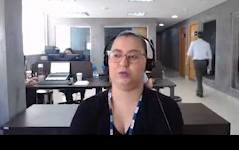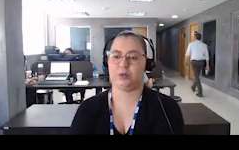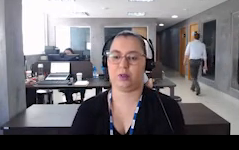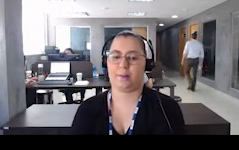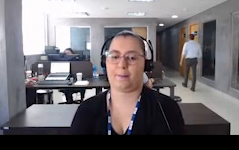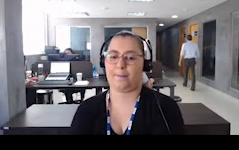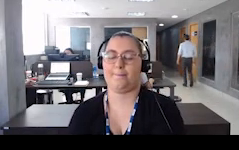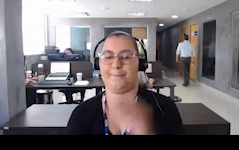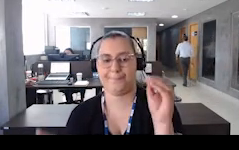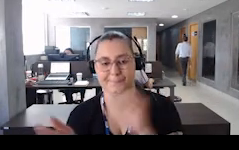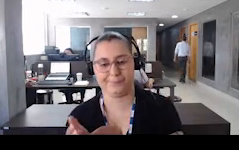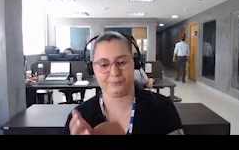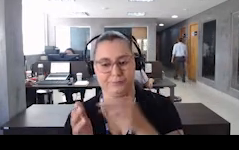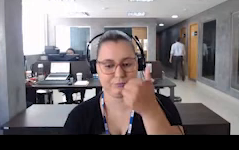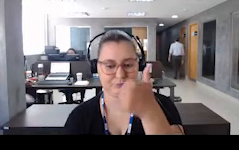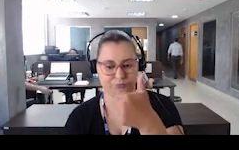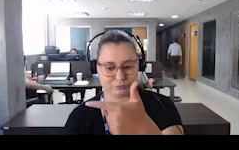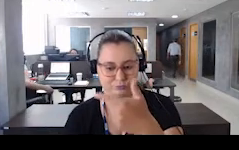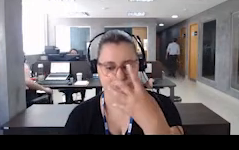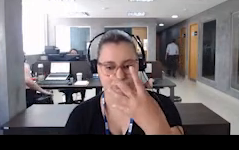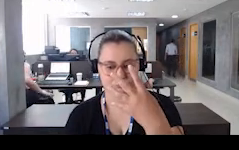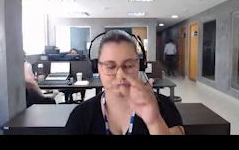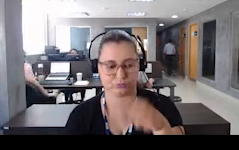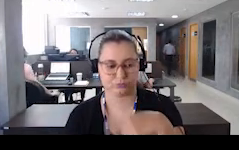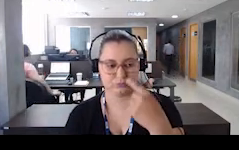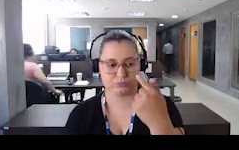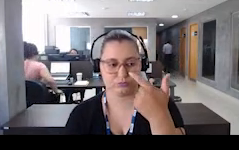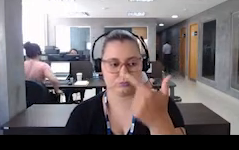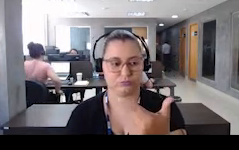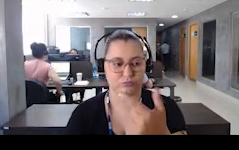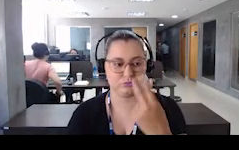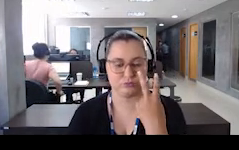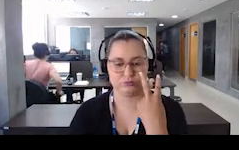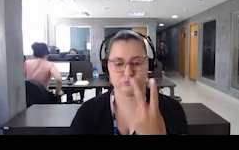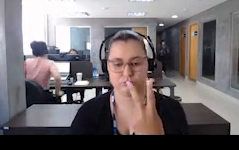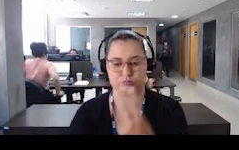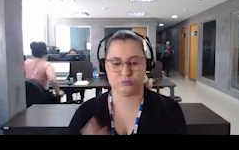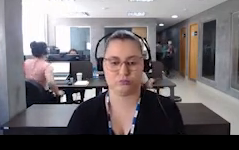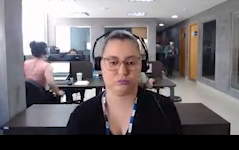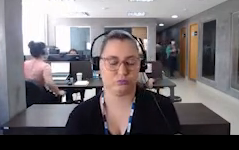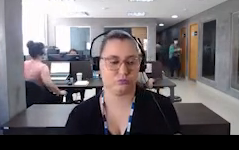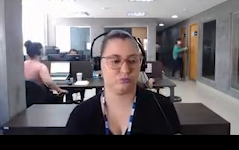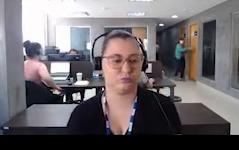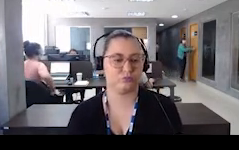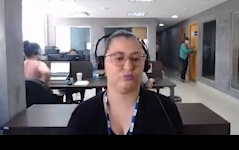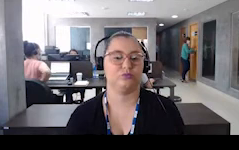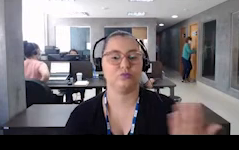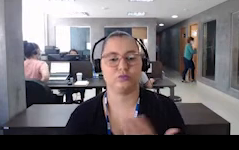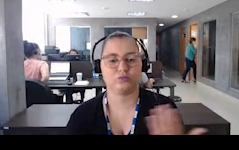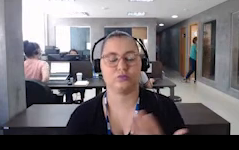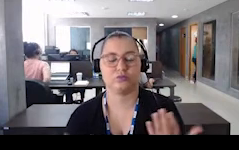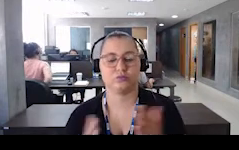24,2, né? Então, a gente vem aqui e coloca, ó, 24,2 ohms, certo? Agora